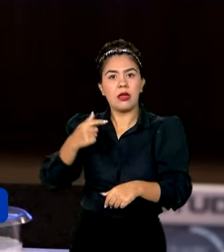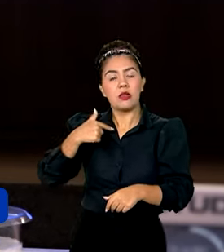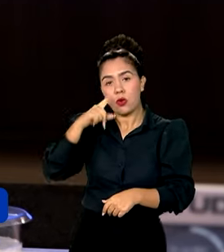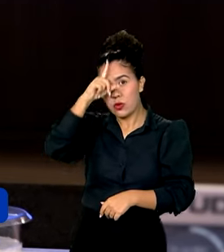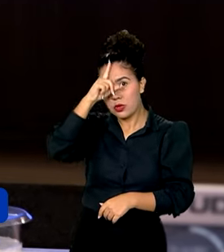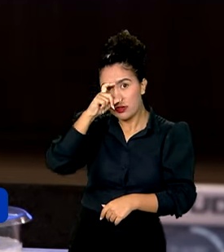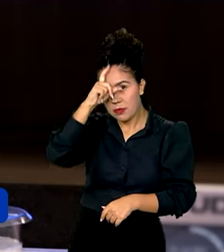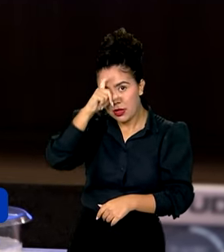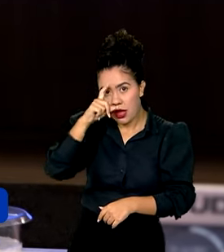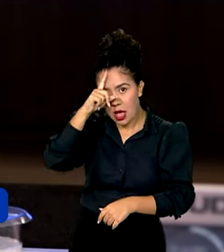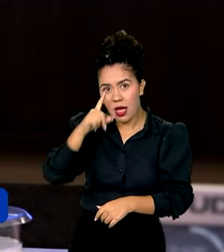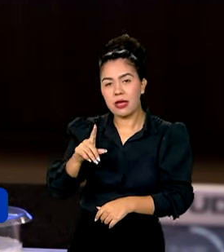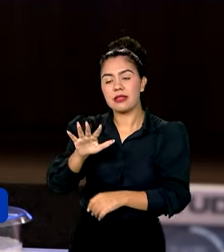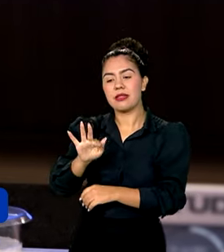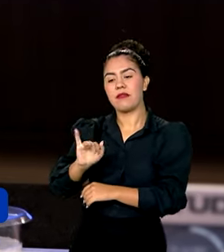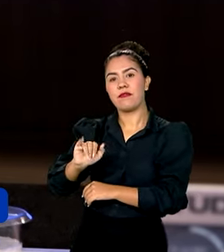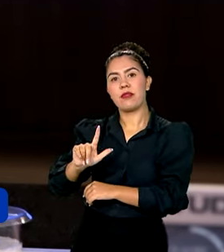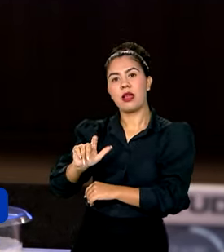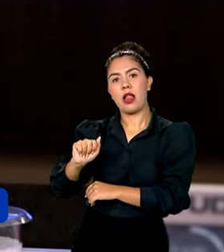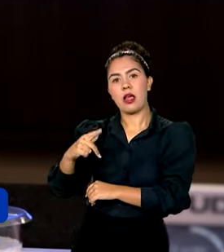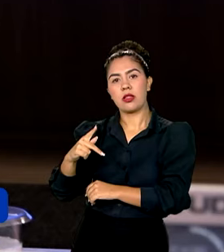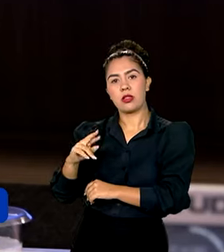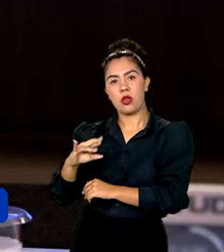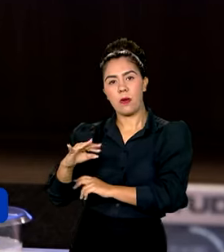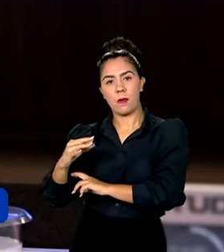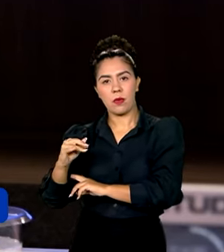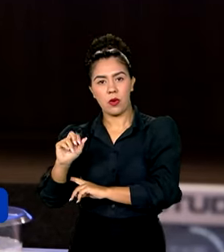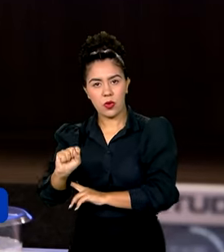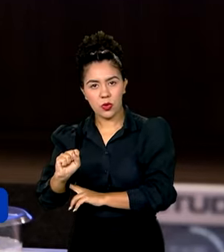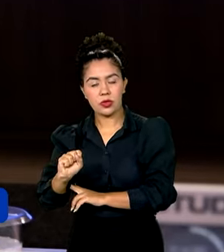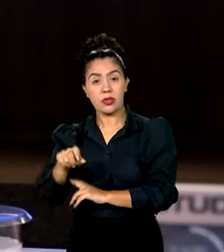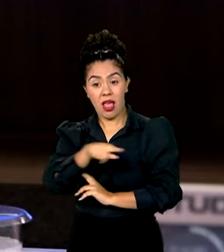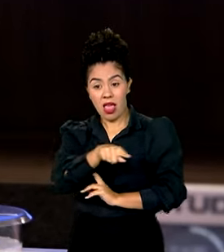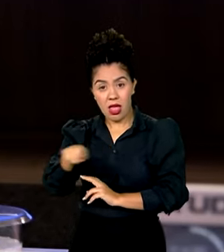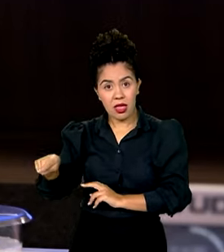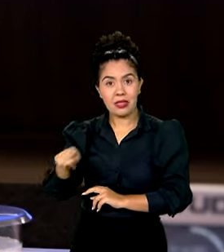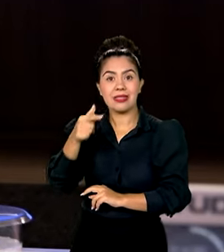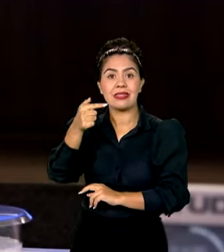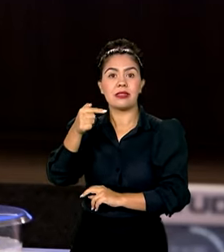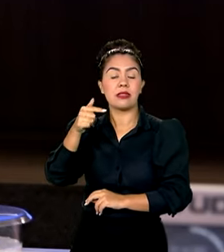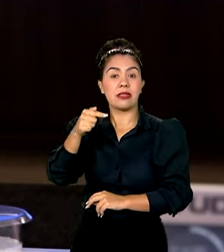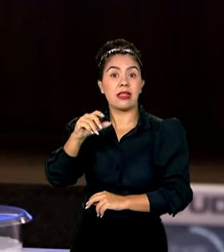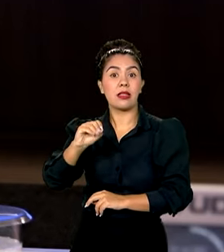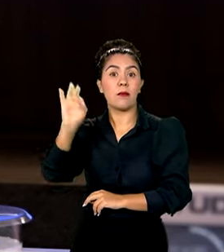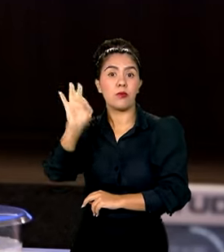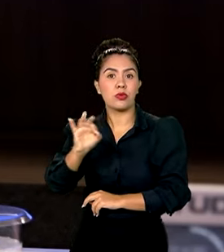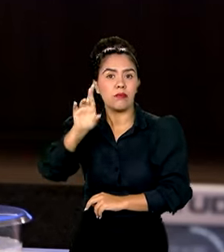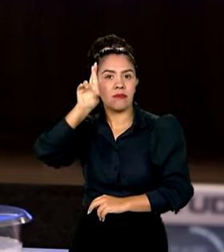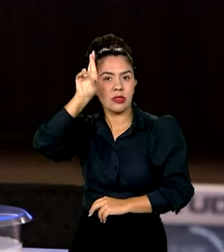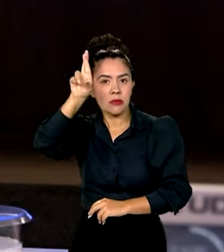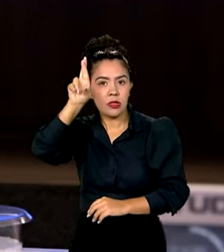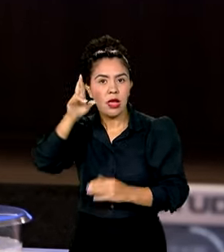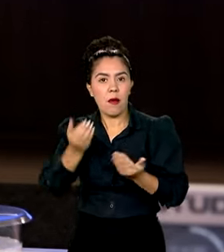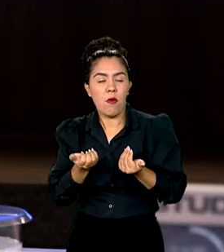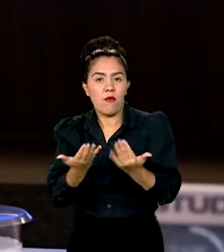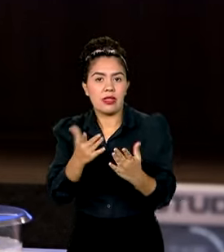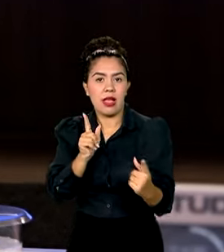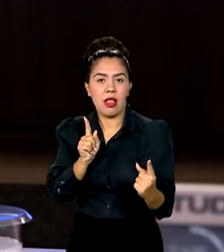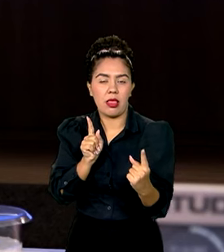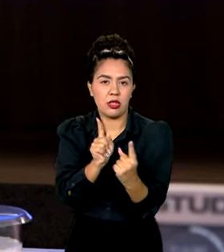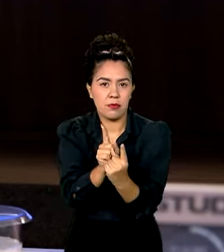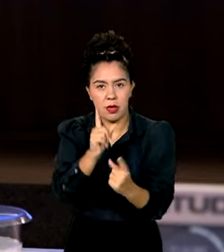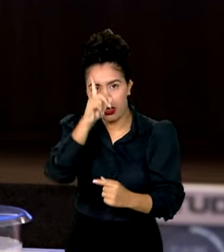filantrópicos que são responsáveis por 70% da assistência hospitalar exatamente para ver o impacto que houve